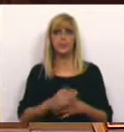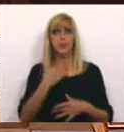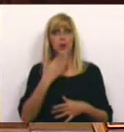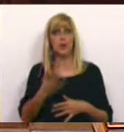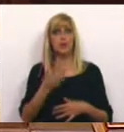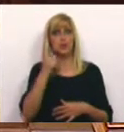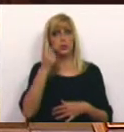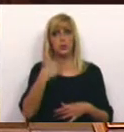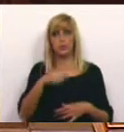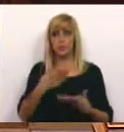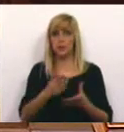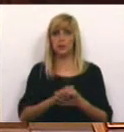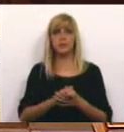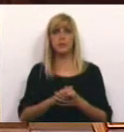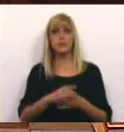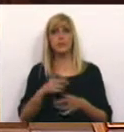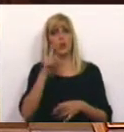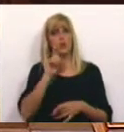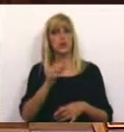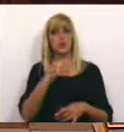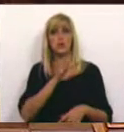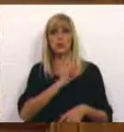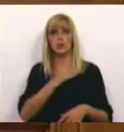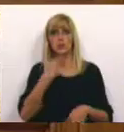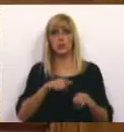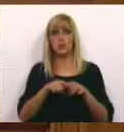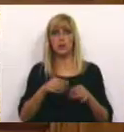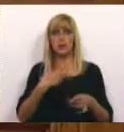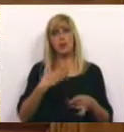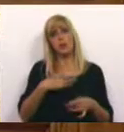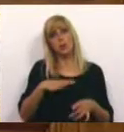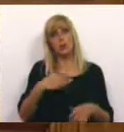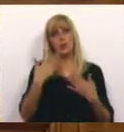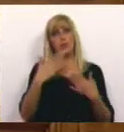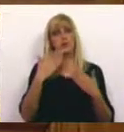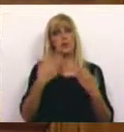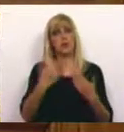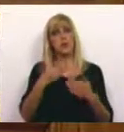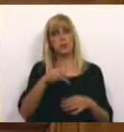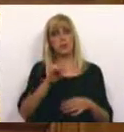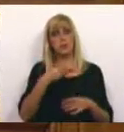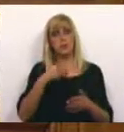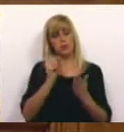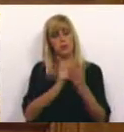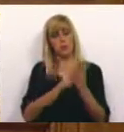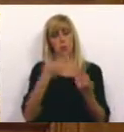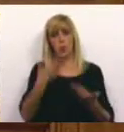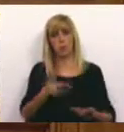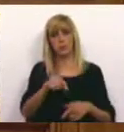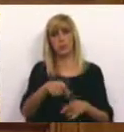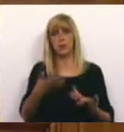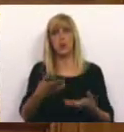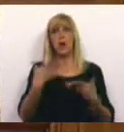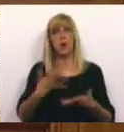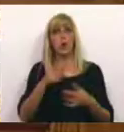Obrigado, Sr. Presidente, Senhoras e Srs. Deputados. Sr. Deputado Emílio Guerreiro, eu queria em primeiro lugar saudar o PSD pelo agendamento de hoje, porque de facto